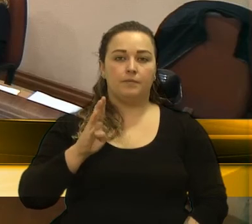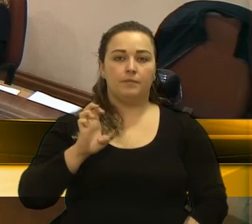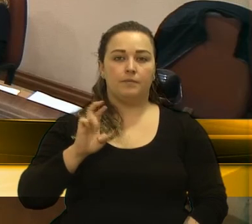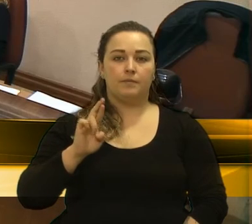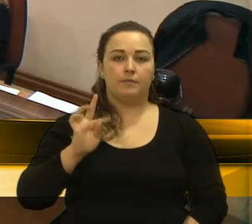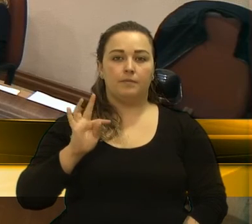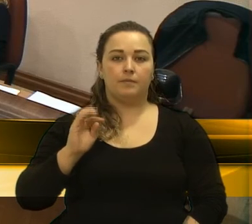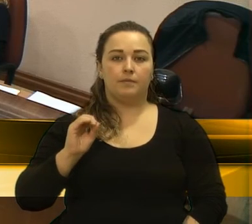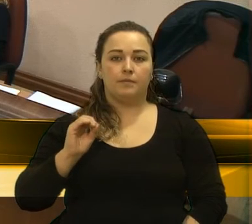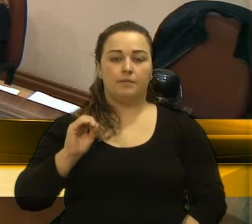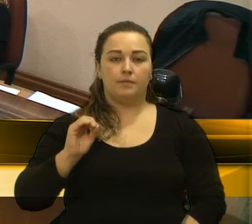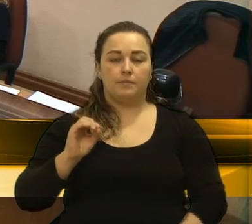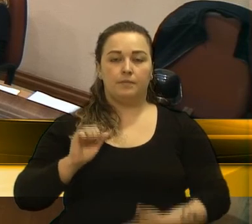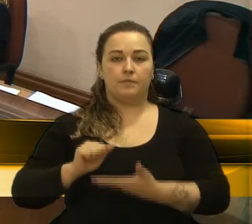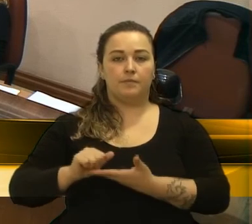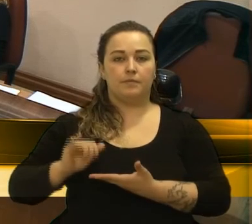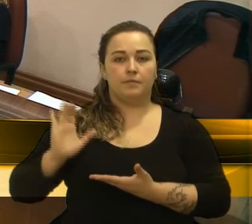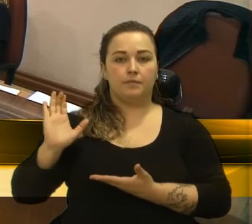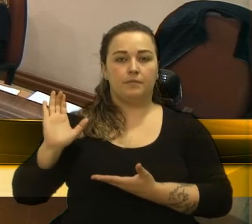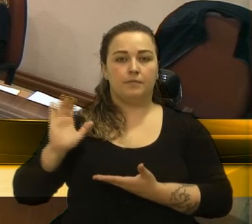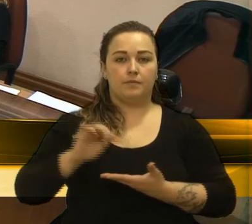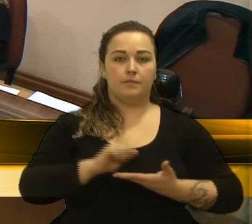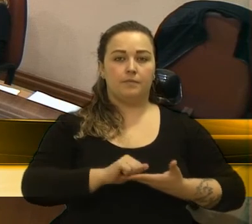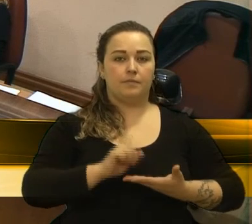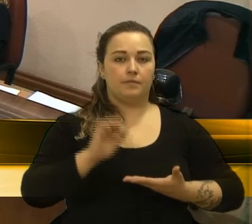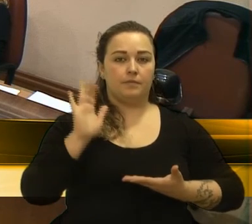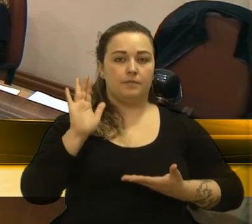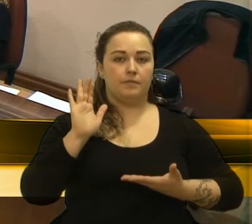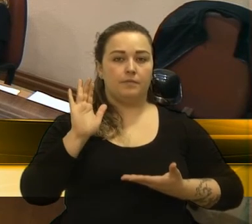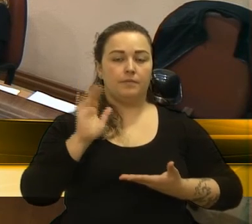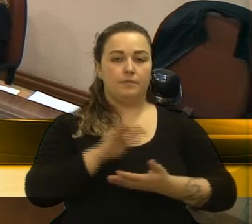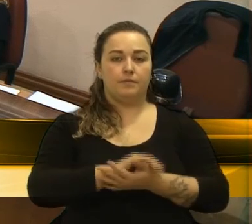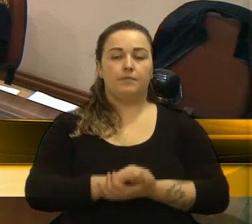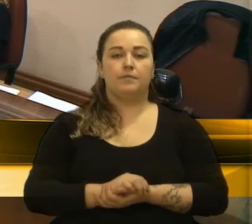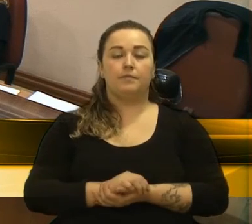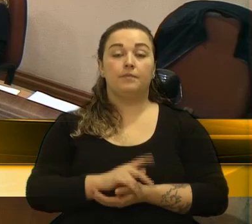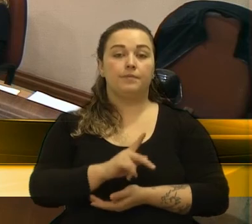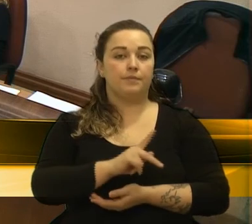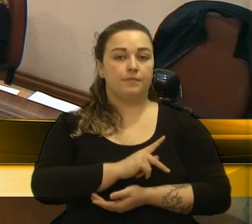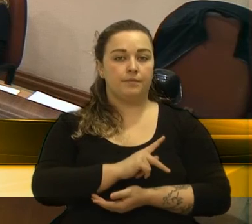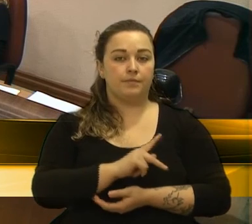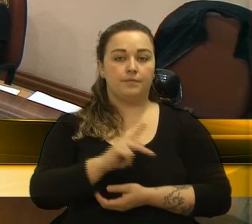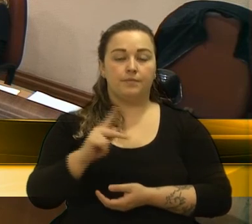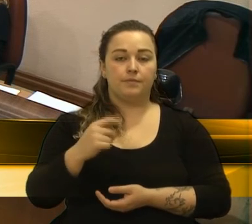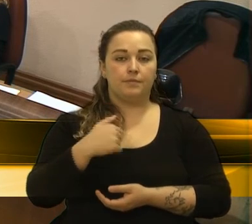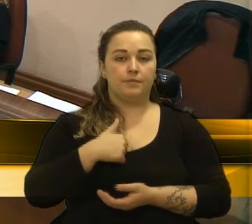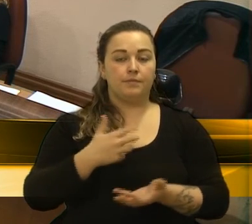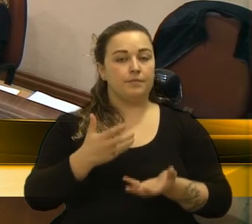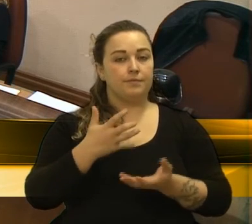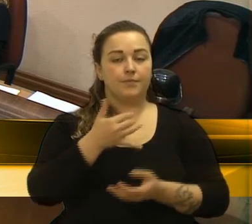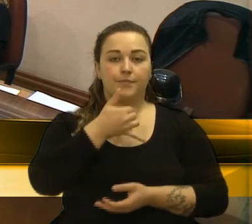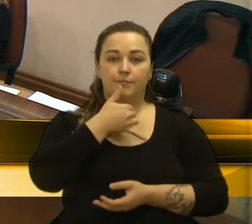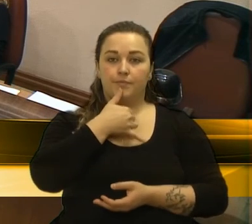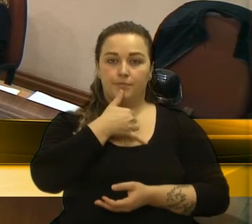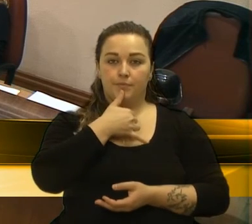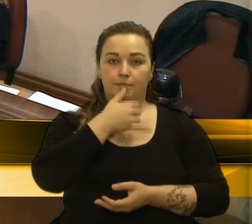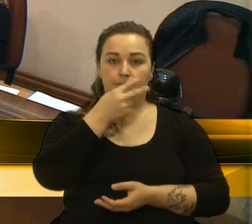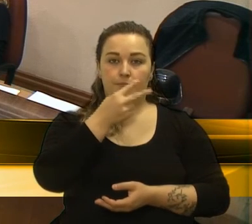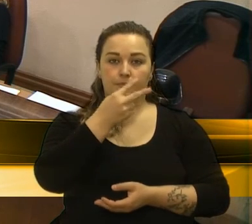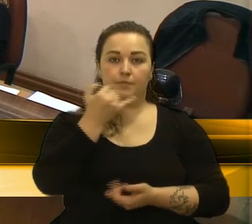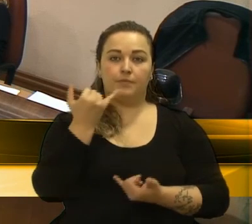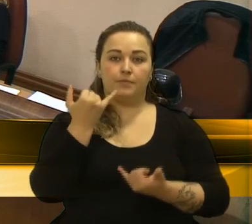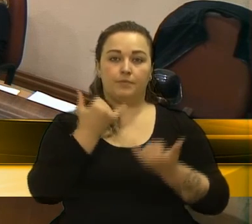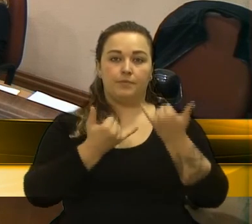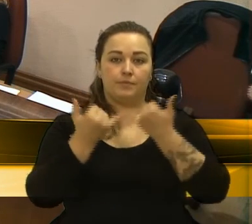Presidente, na sequência, uma declaração de líder da Senhor presidente, eu quero lamentar duas informações da área